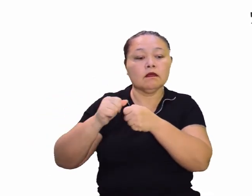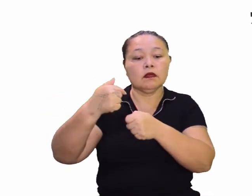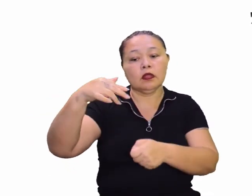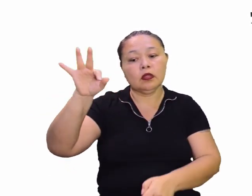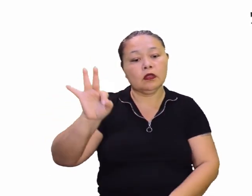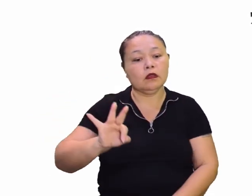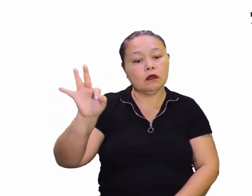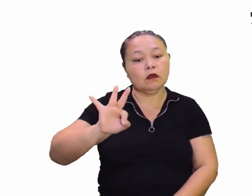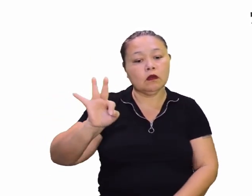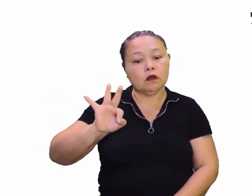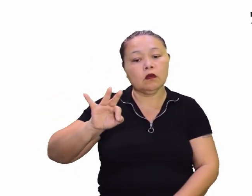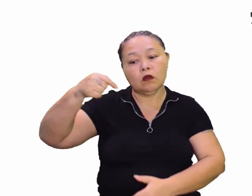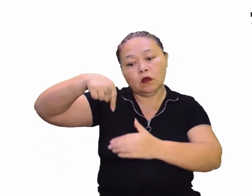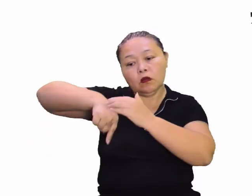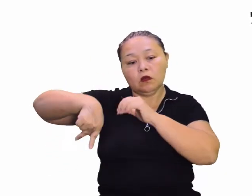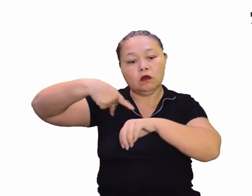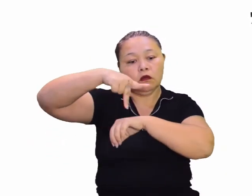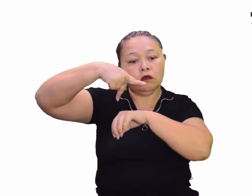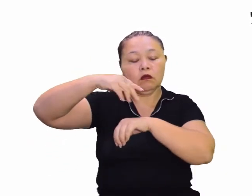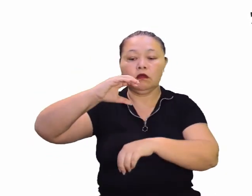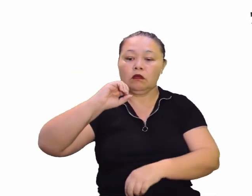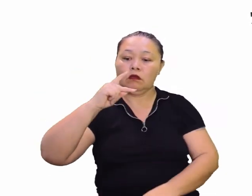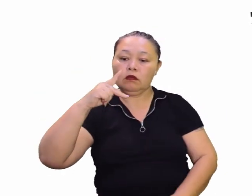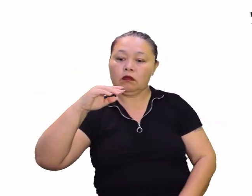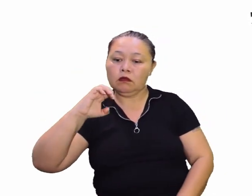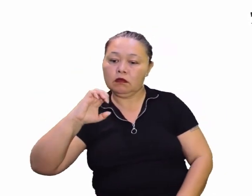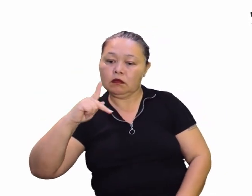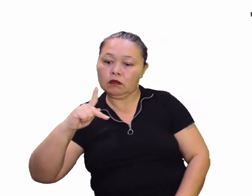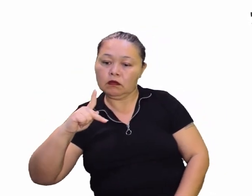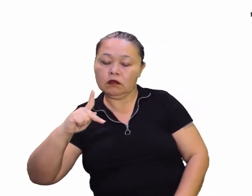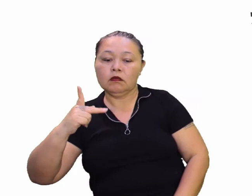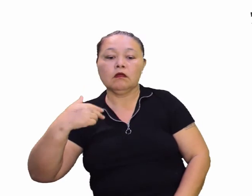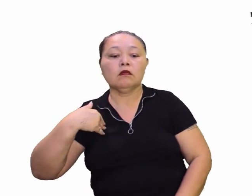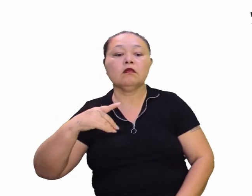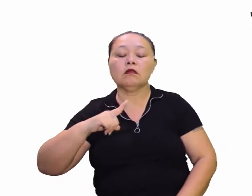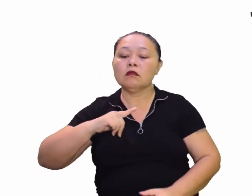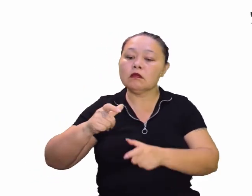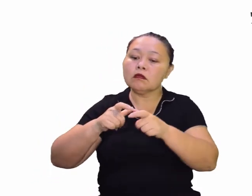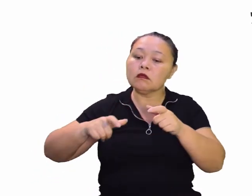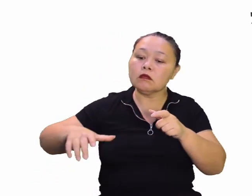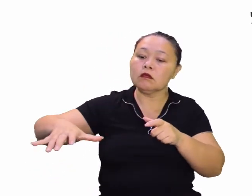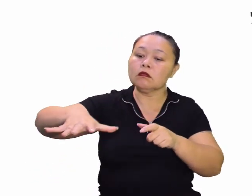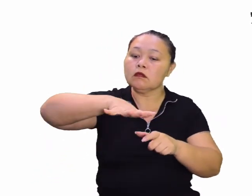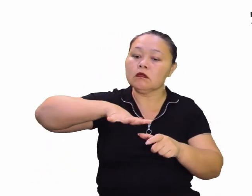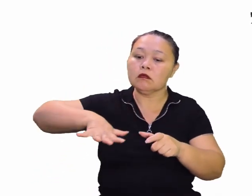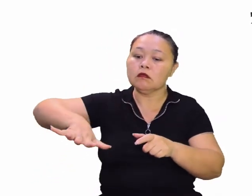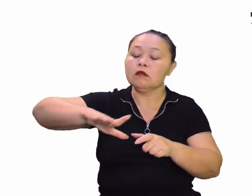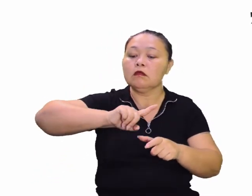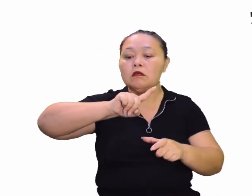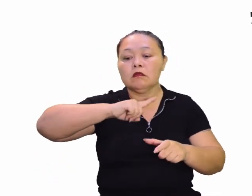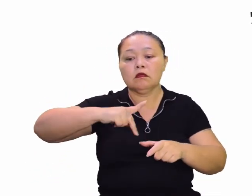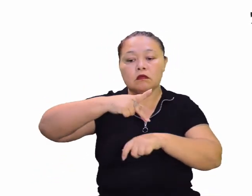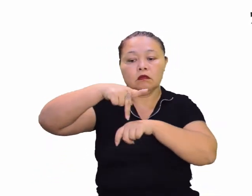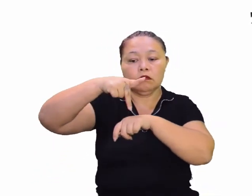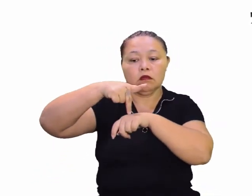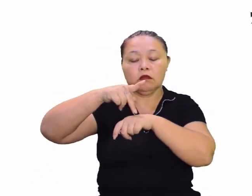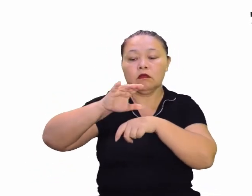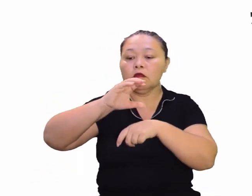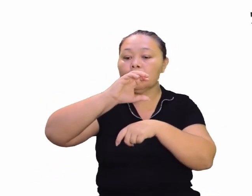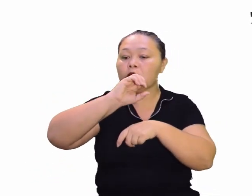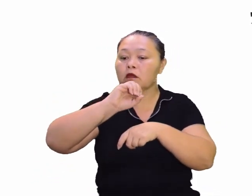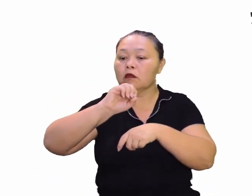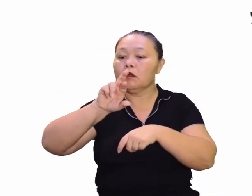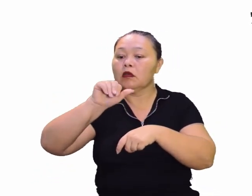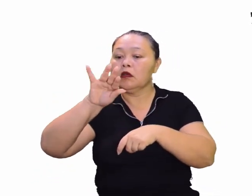dos quais no subsolo dos países do cartel da OPEP, que a maior parte desses países estão localizados lá na região do Oriente